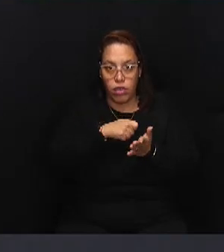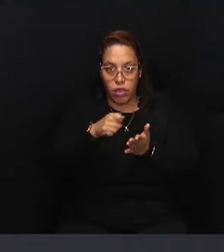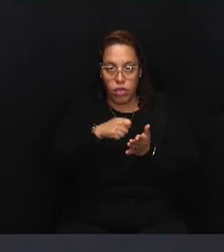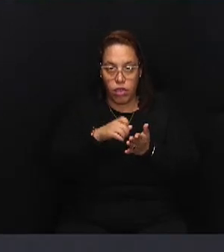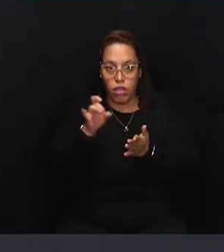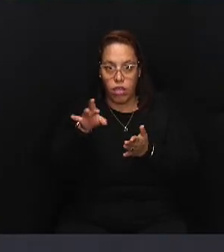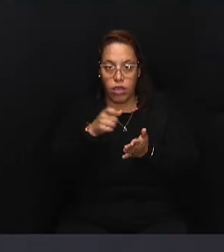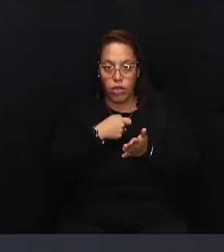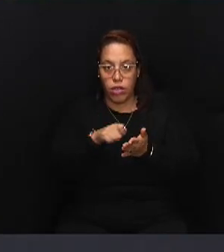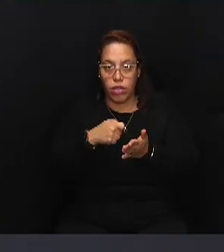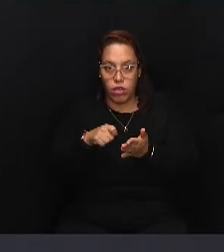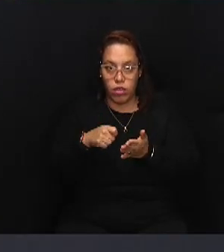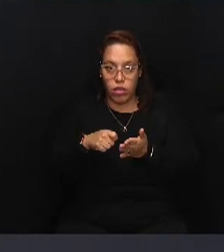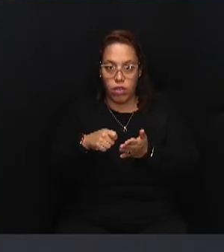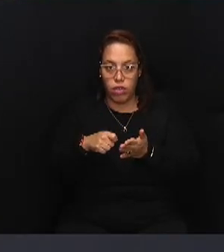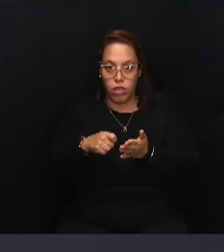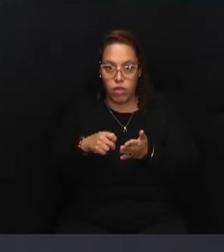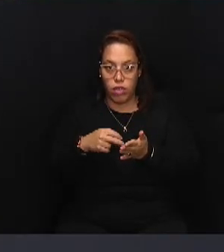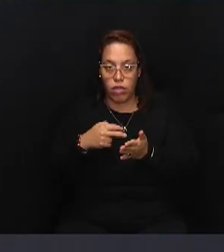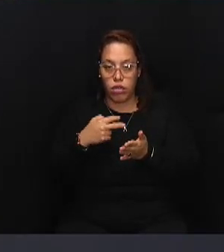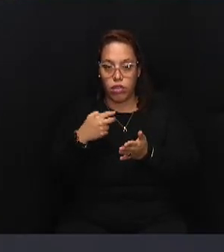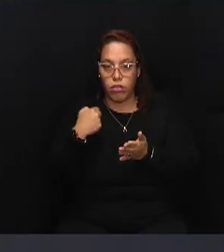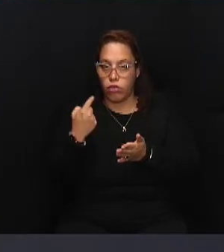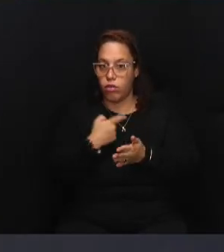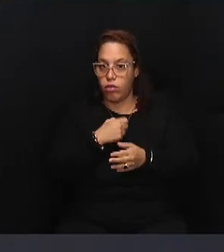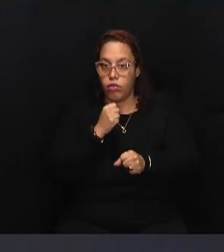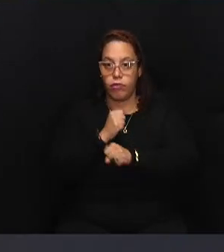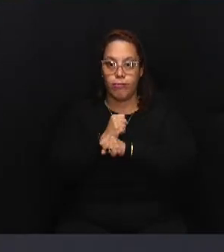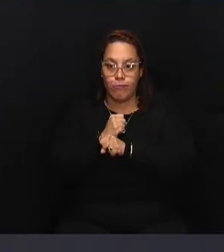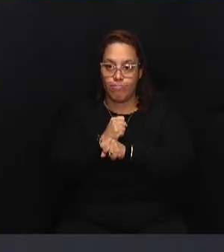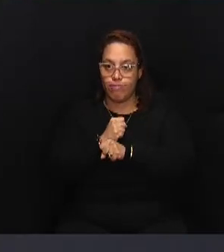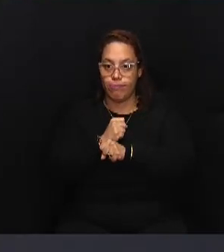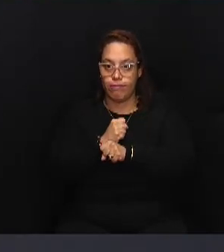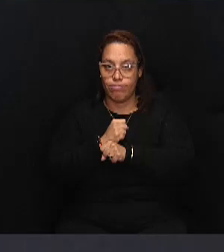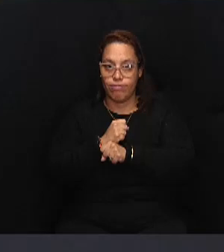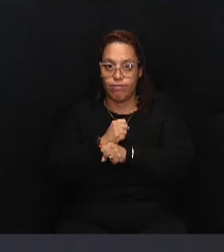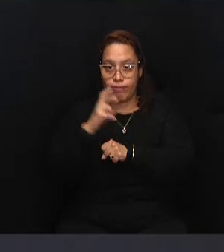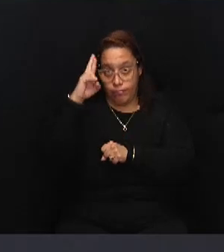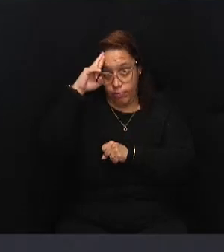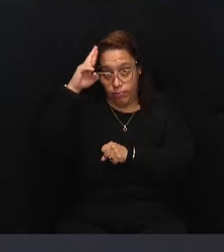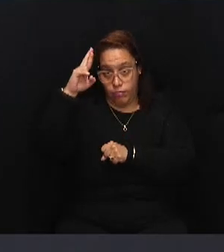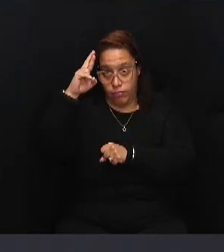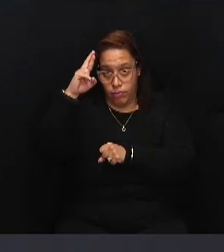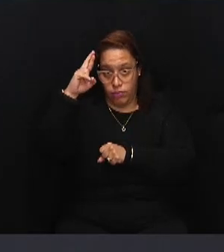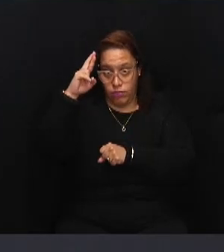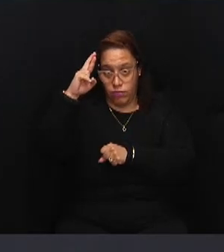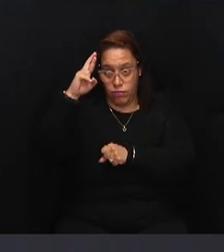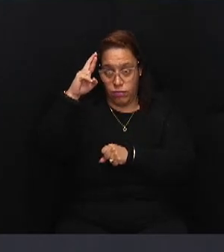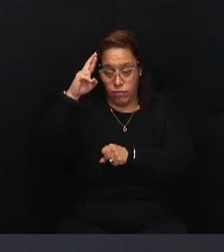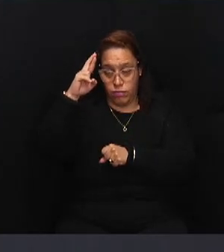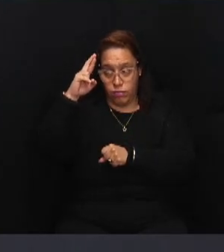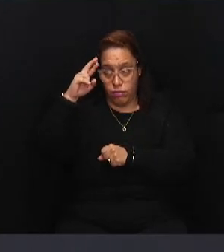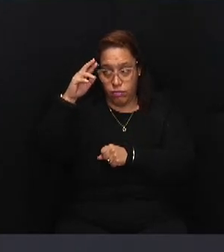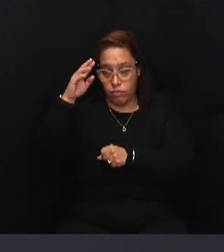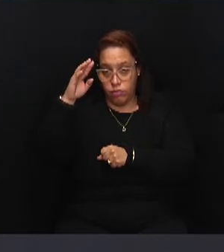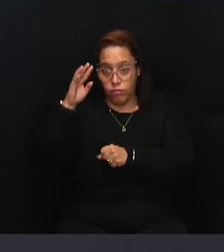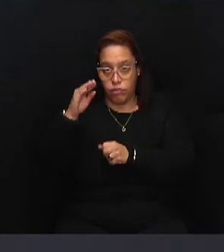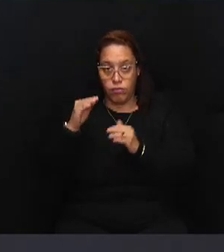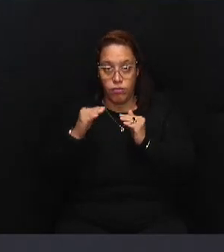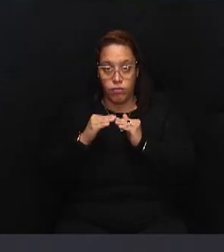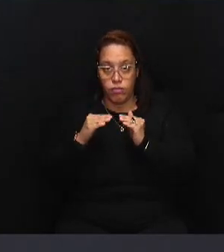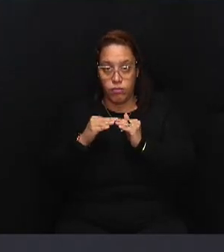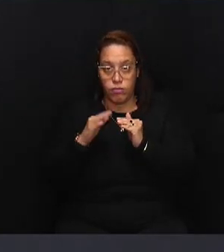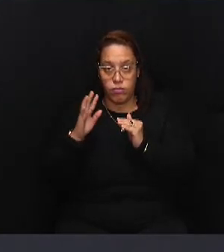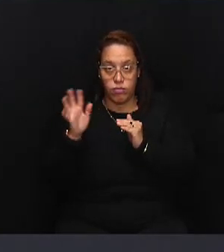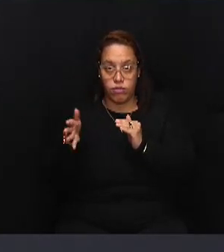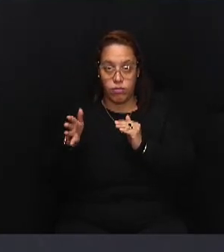só assinar. E a gerente não pode impedir, porque a senhora estava lúcida, estava consciente, mas com certeza